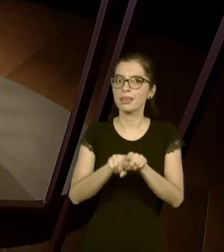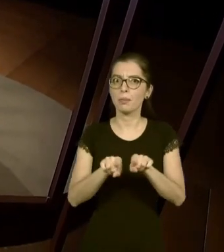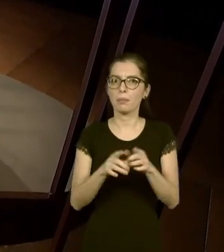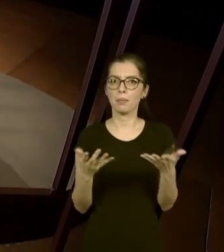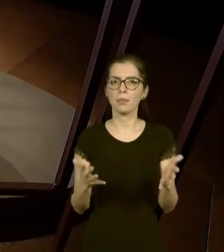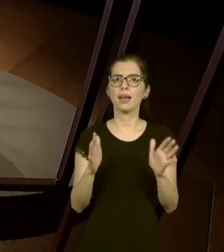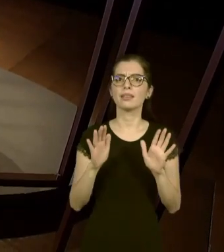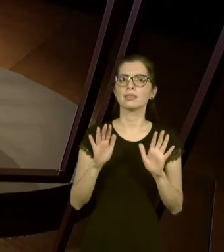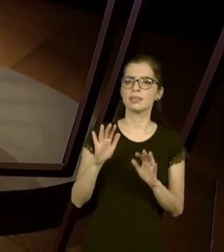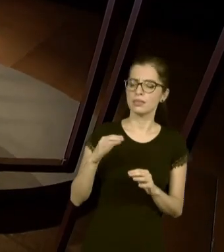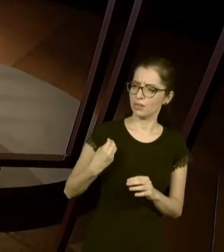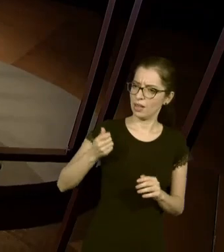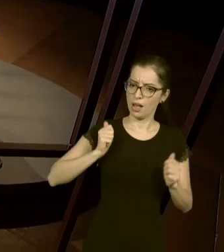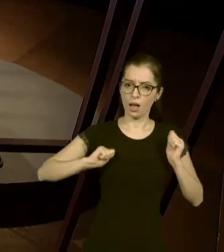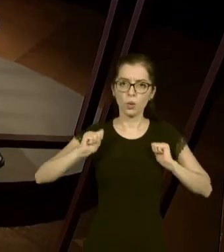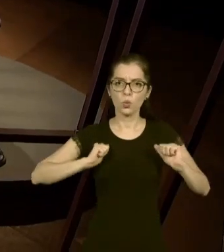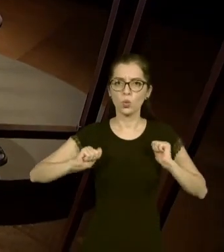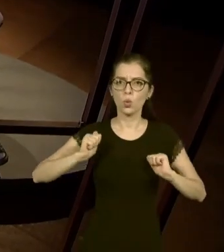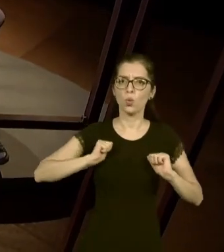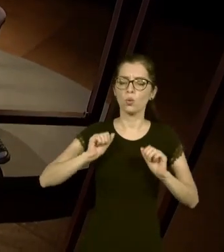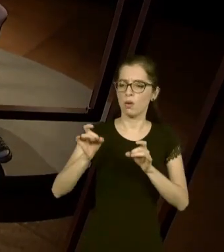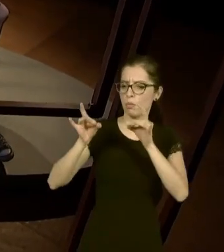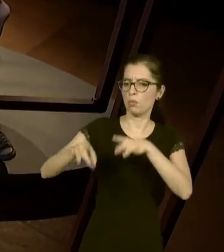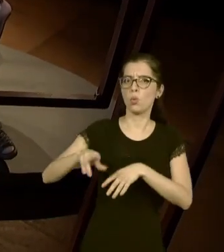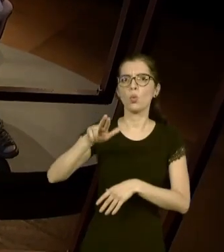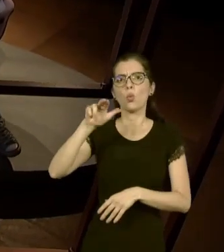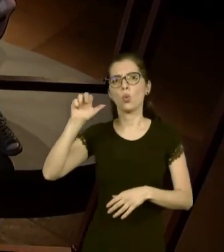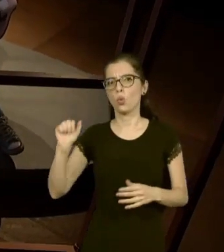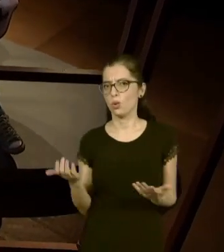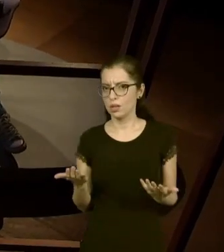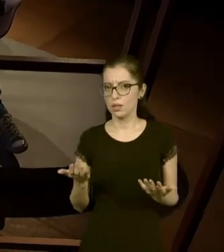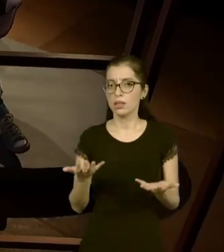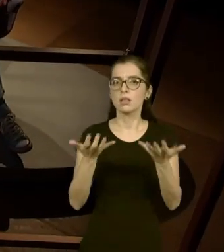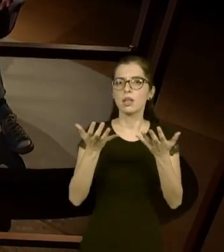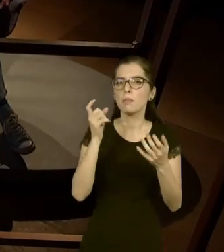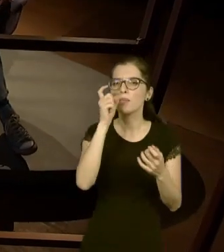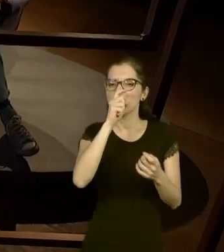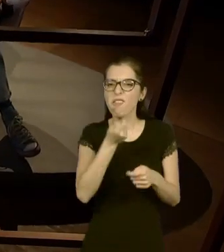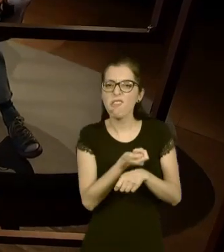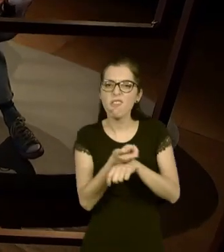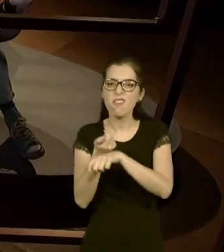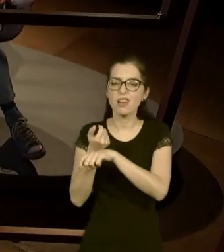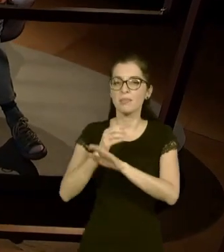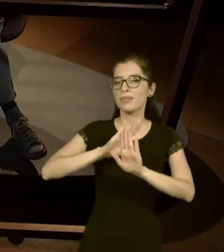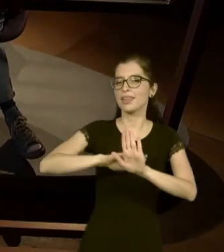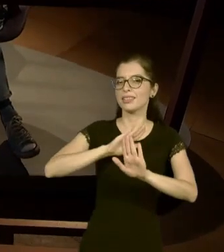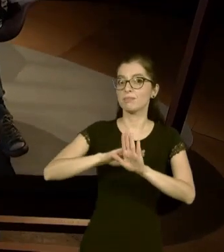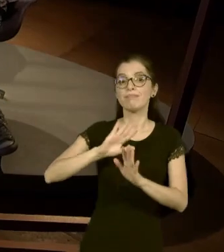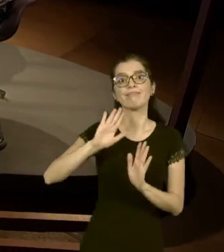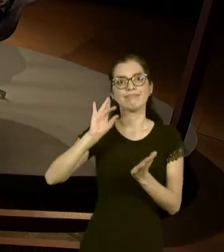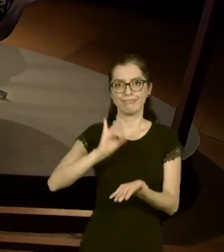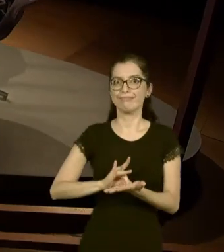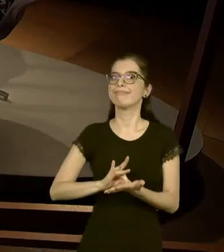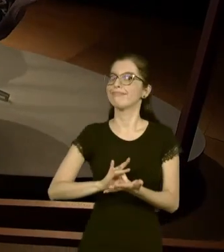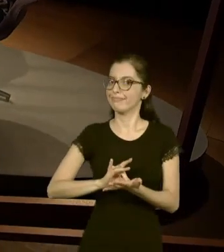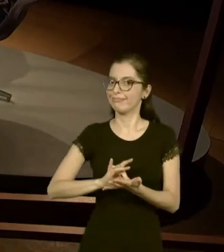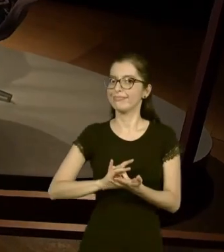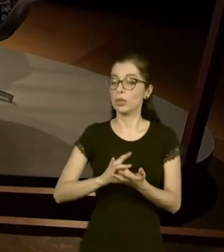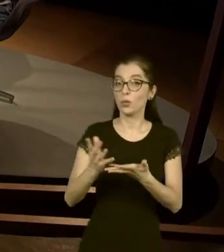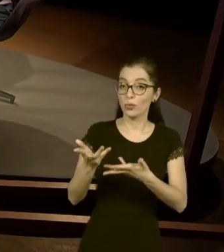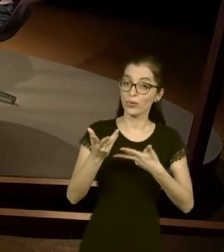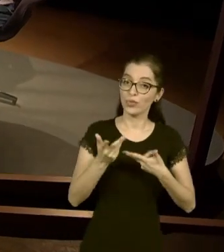os palcos. Eles estão sempre em busca dessas mentiras que revelam as grandes verdades. O nosso convidado de hoje